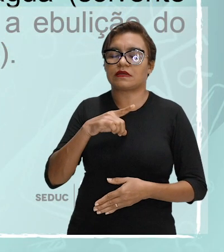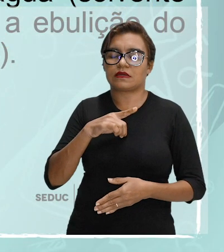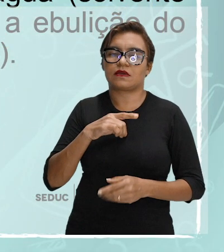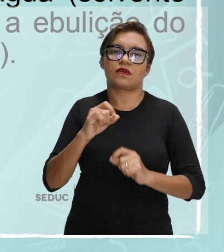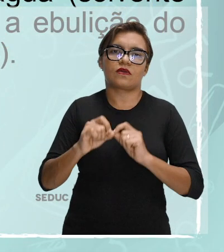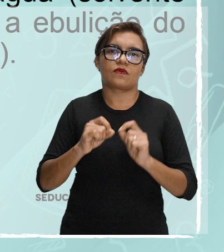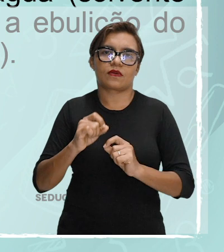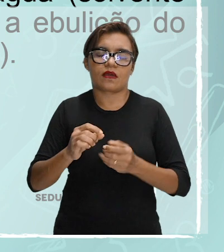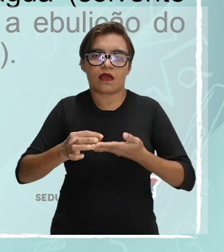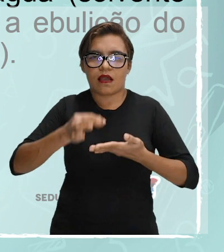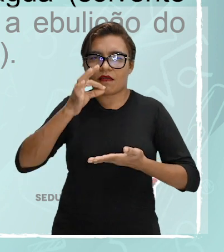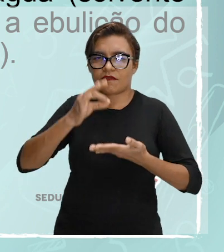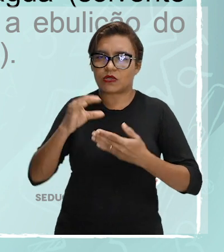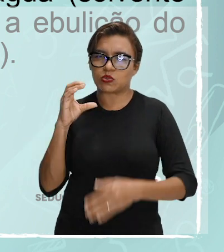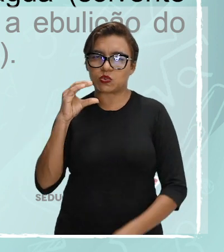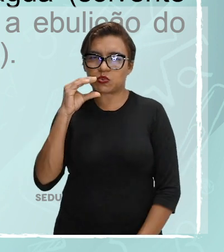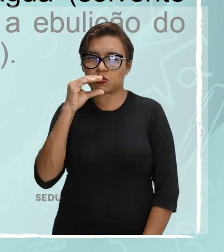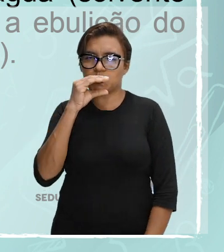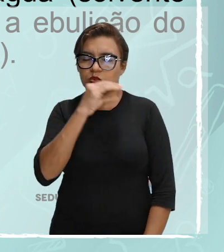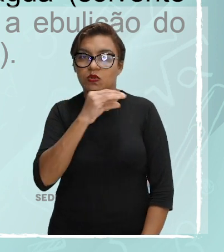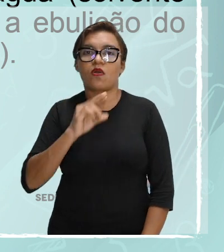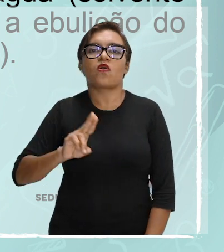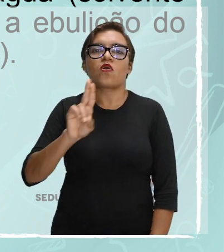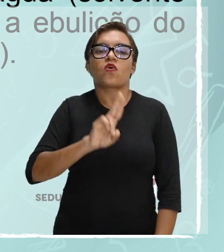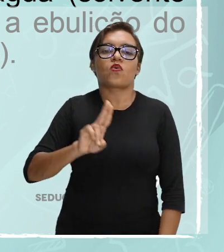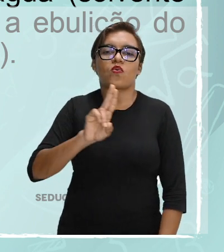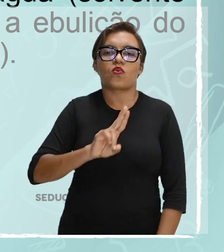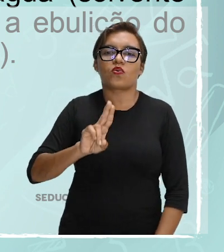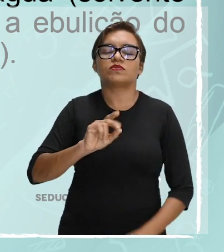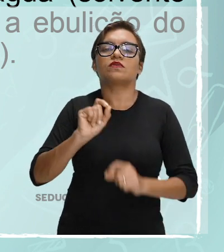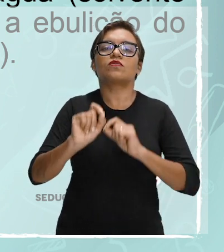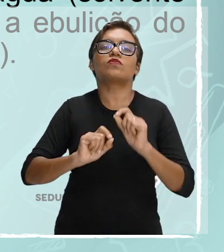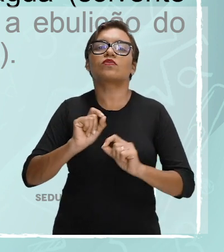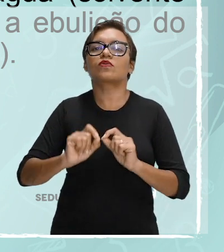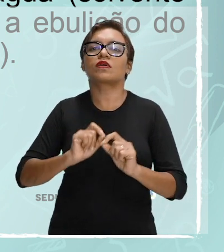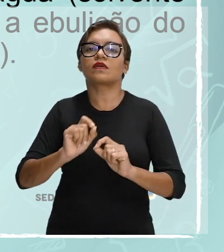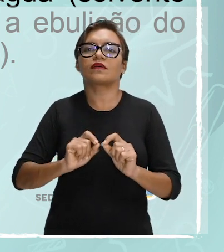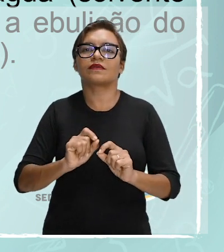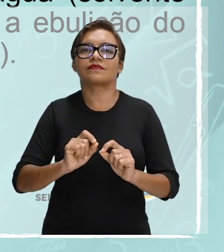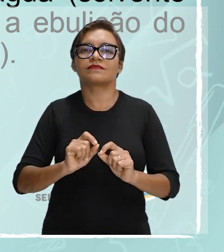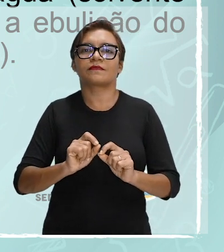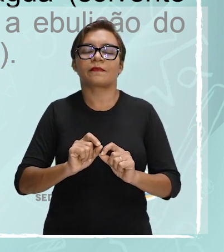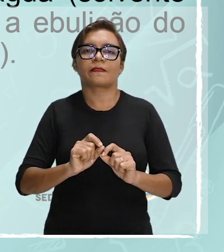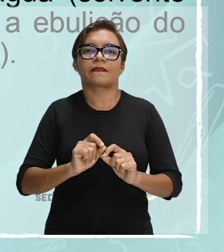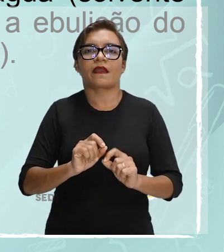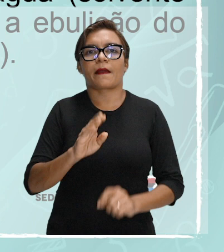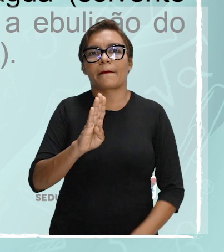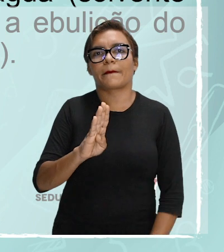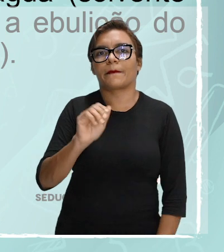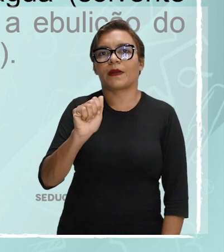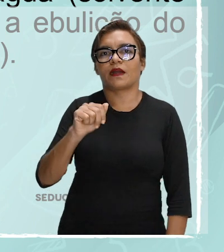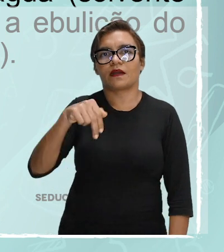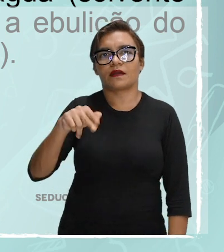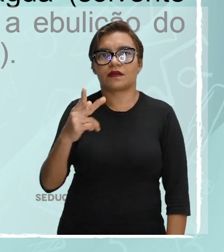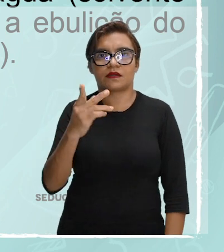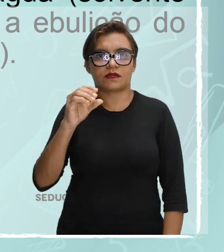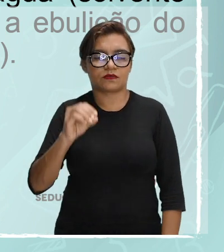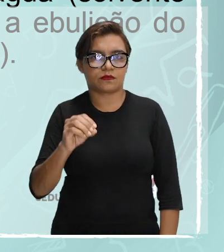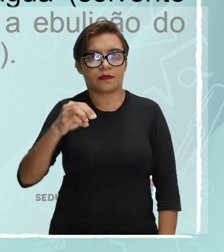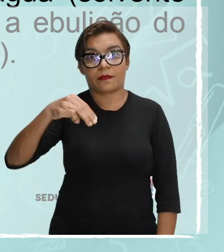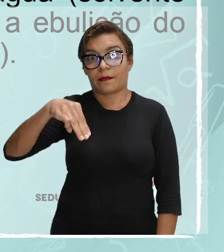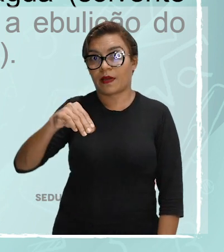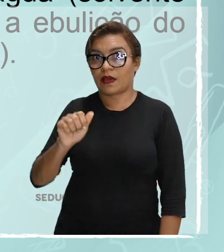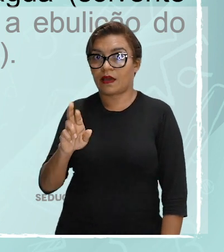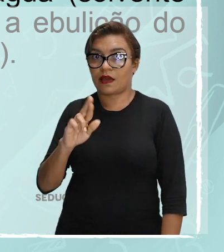manter o café quente, usa-se um procedimento conhecido como banho-maria, em que o